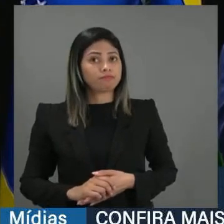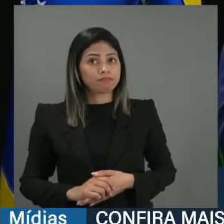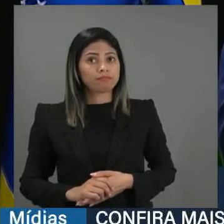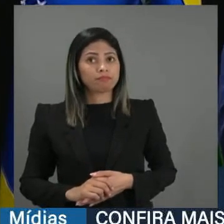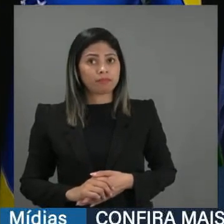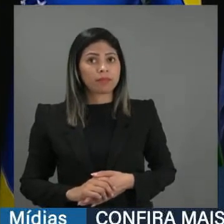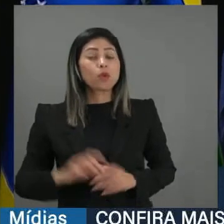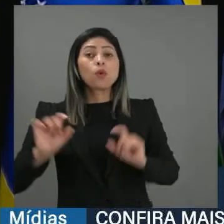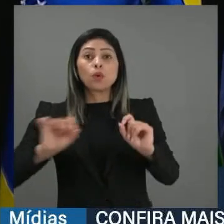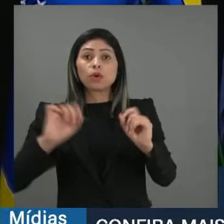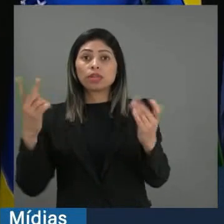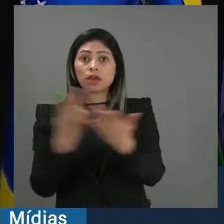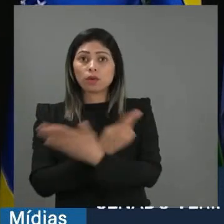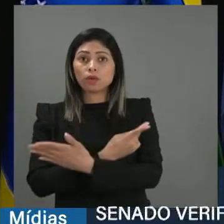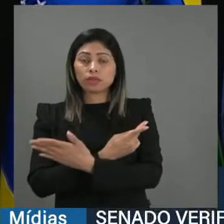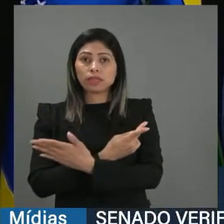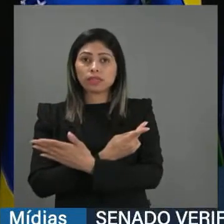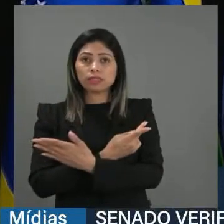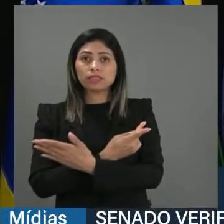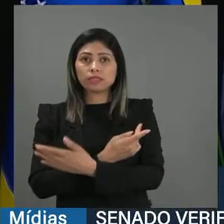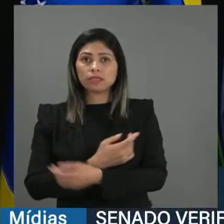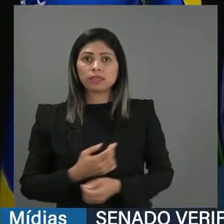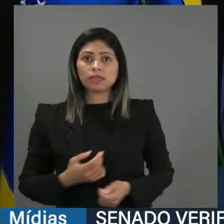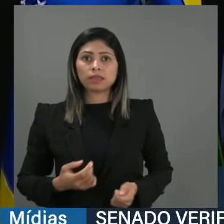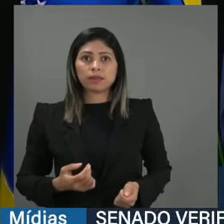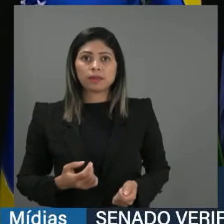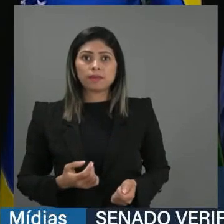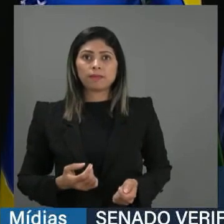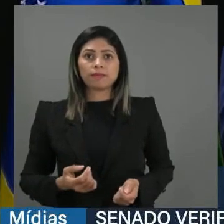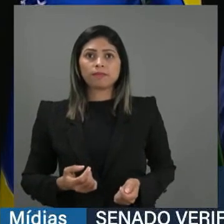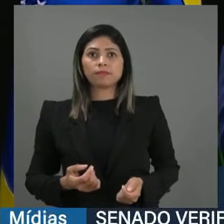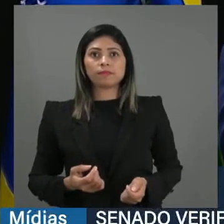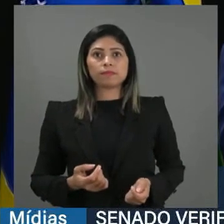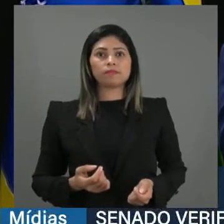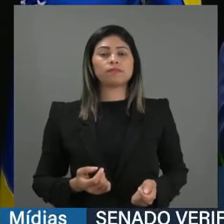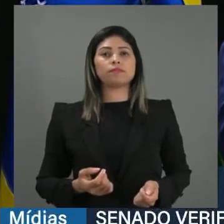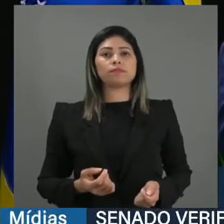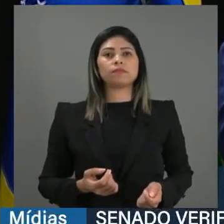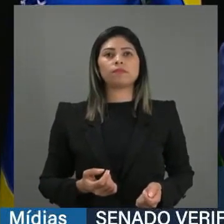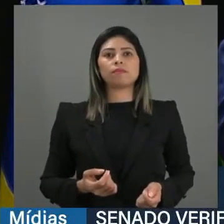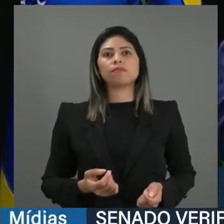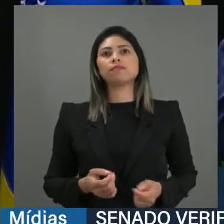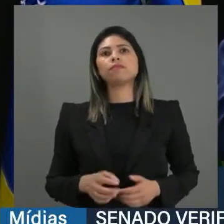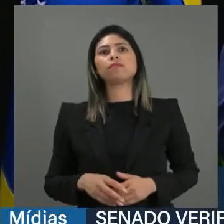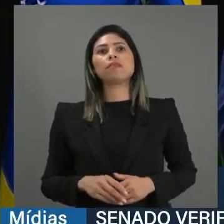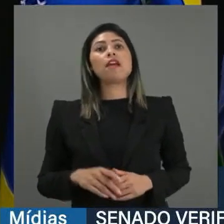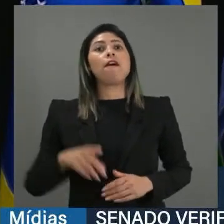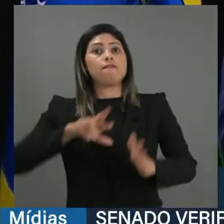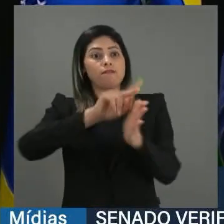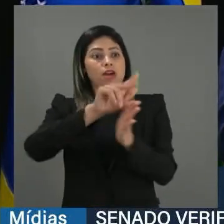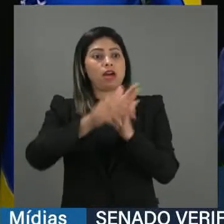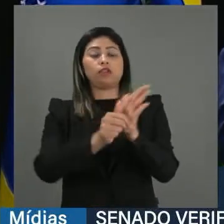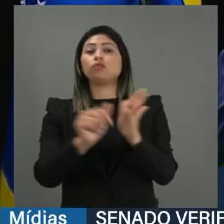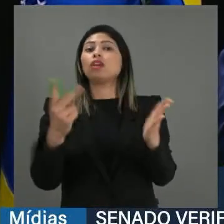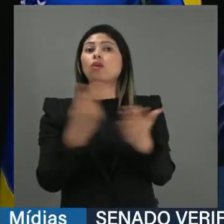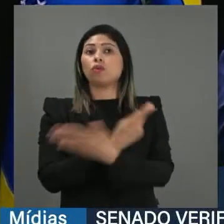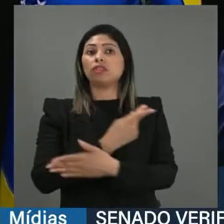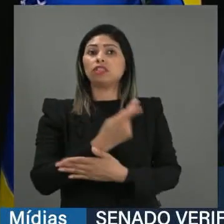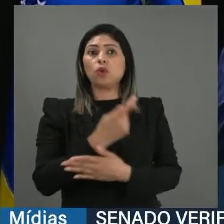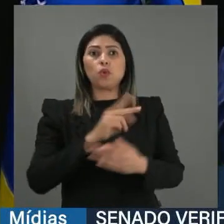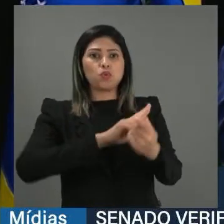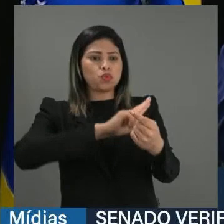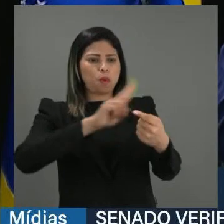que teve nada menos do que o seu nome citado centenas de vezes em delações